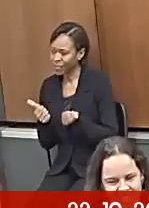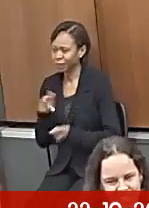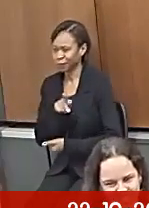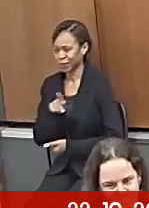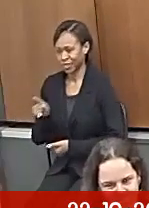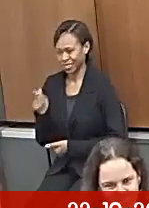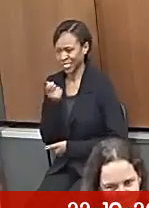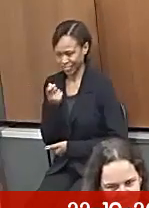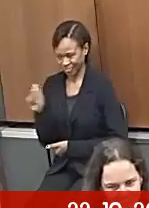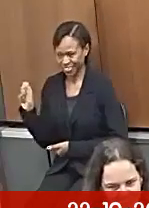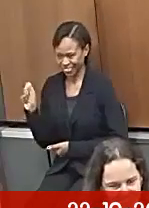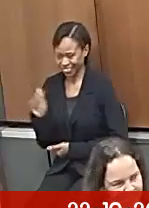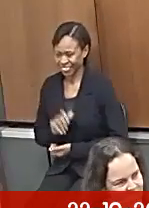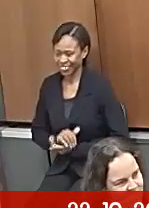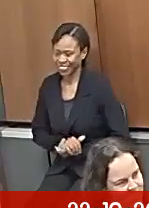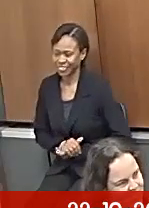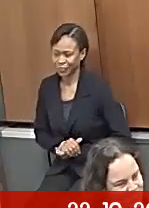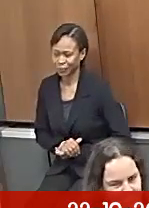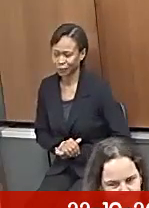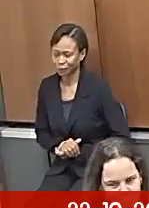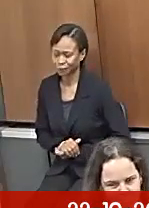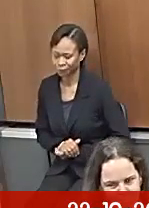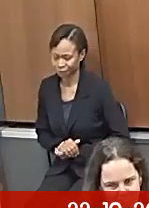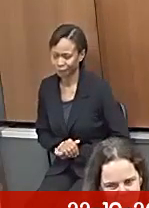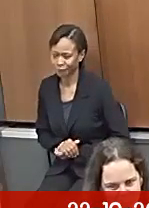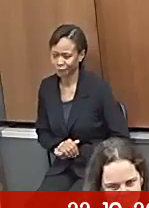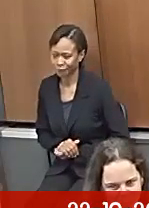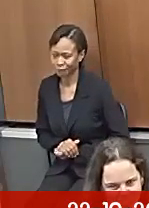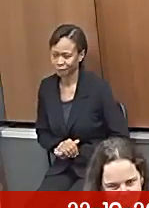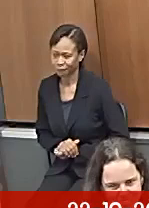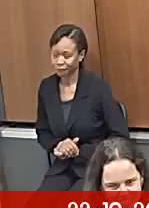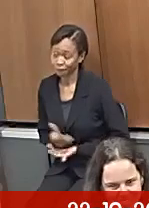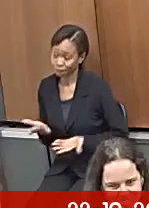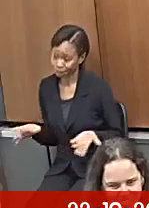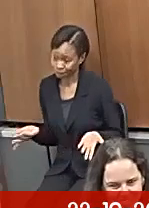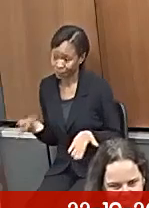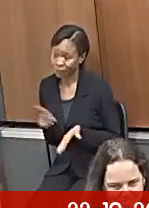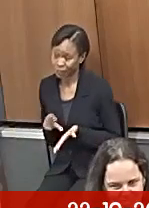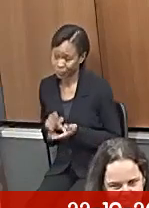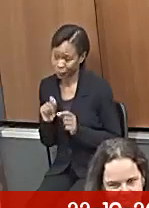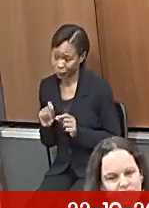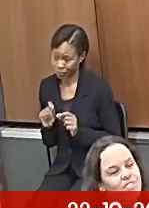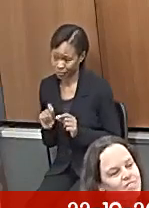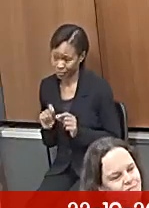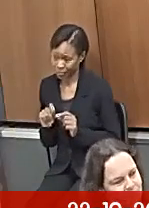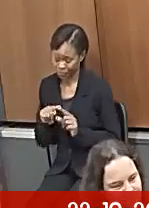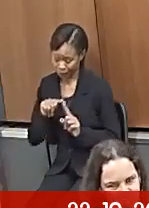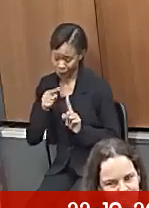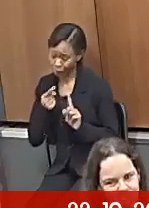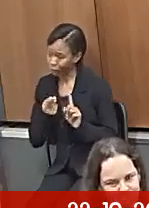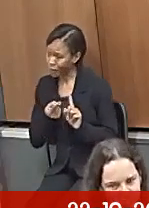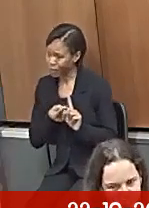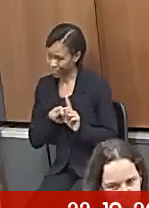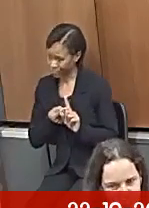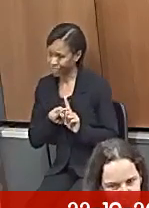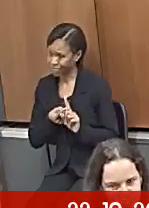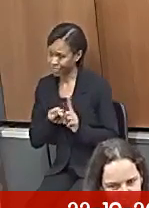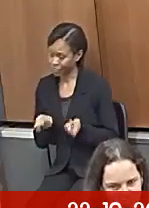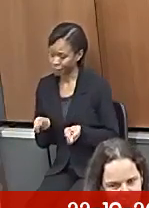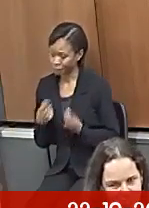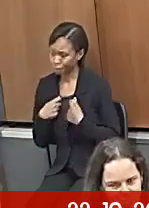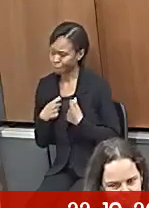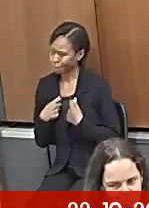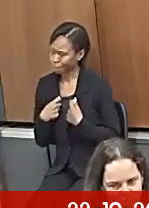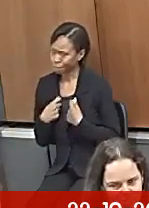né? É. Isso. Gente, na verdade é isso. A maternidade é o que me define. Eu só me tornei